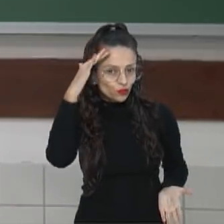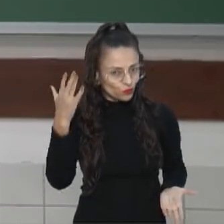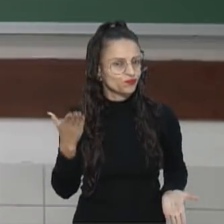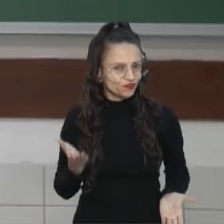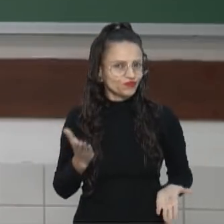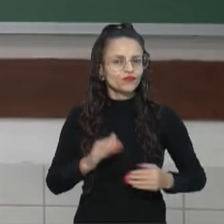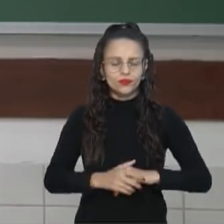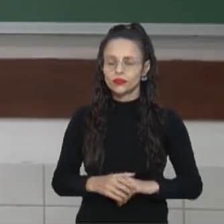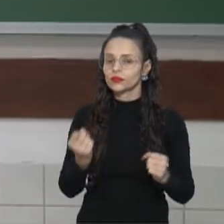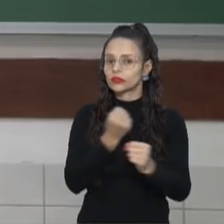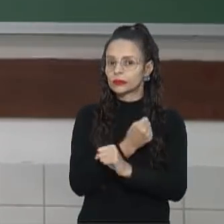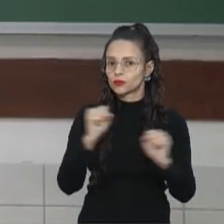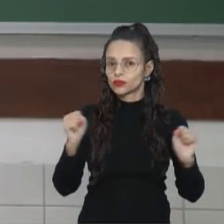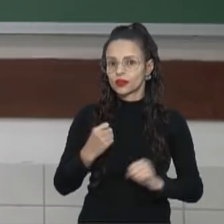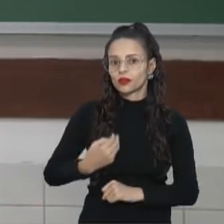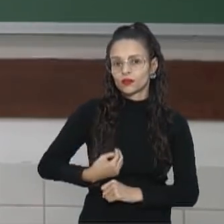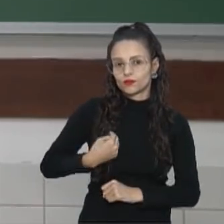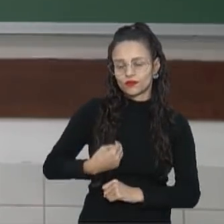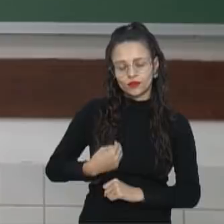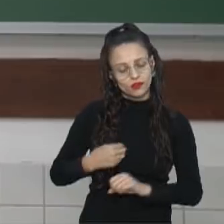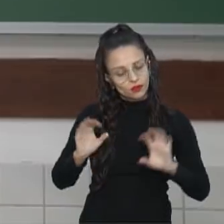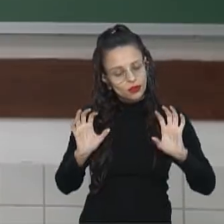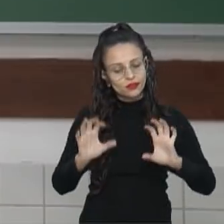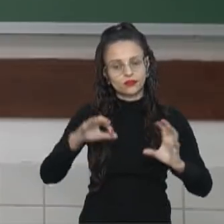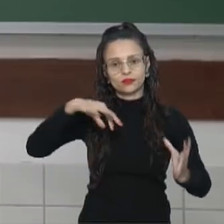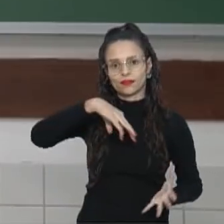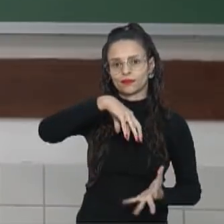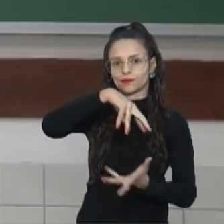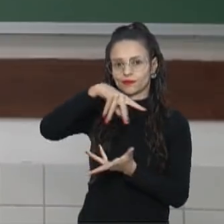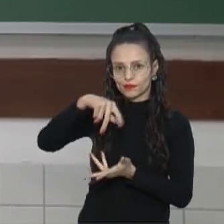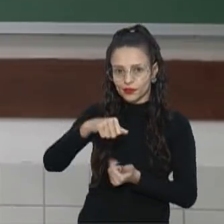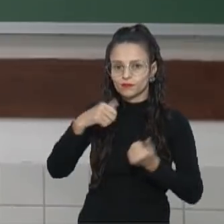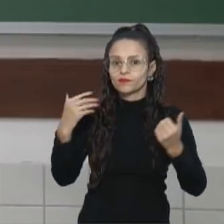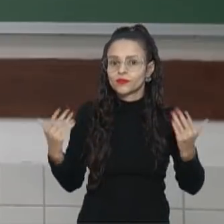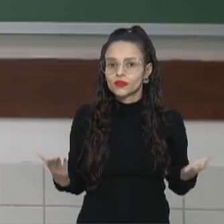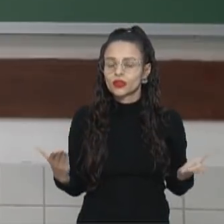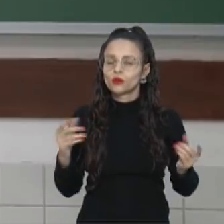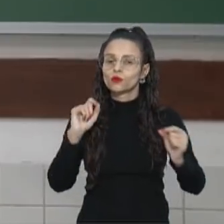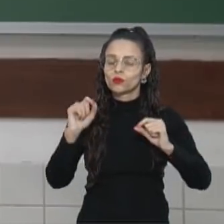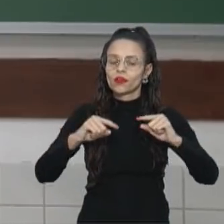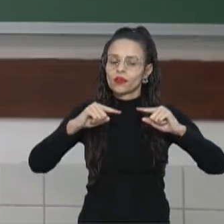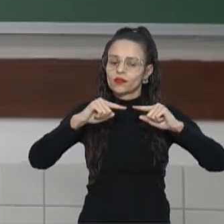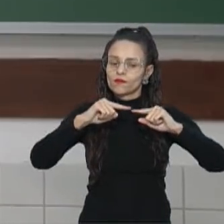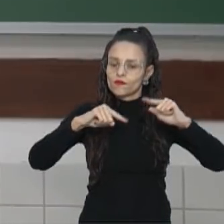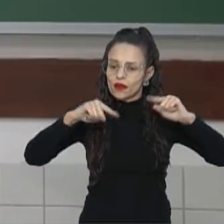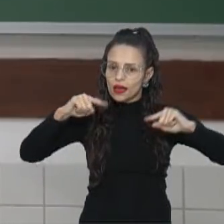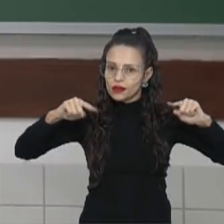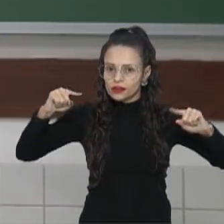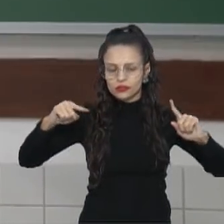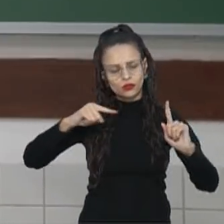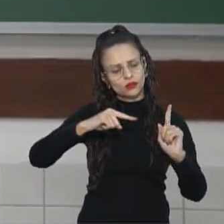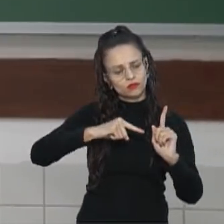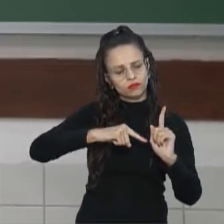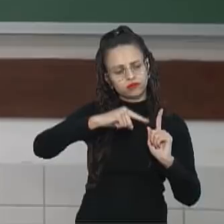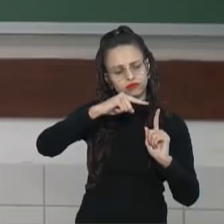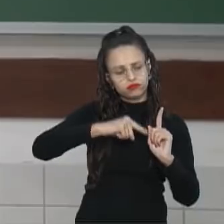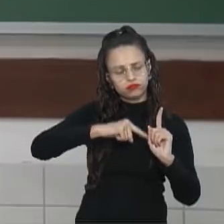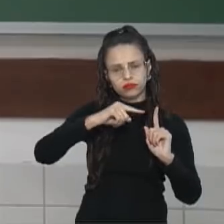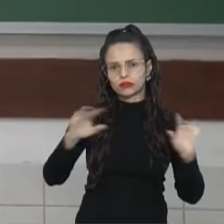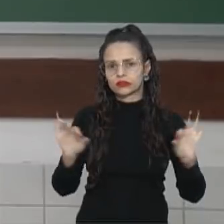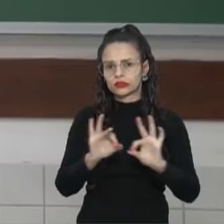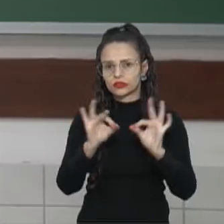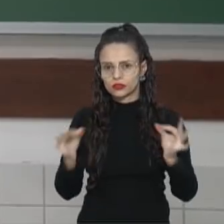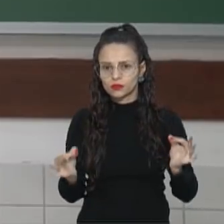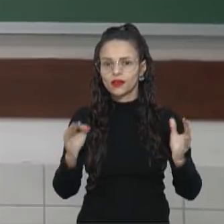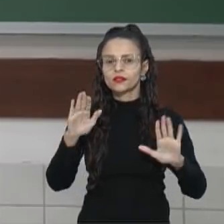E impossibilitaria a vida como ela é no planeta Terra. Então nós temos uma variação pequena de temperatura. Em lugares